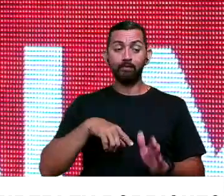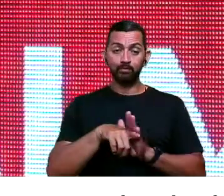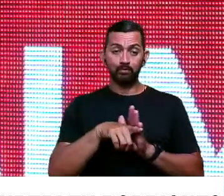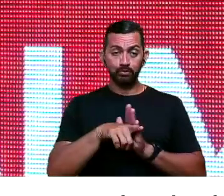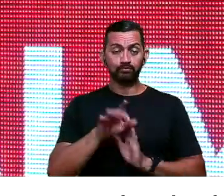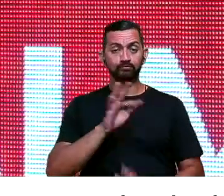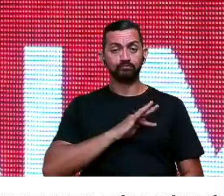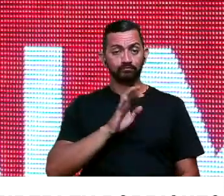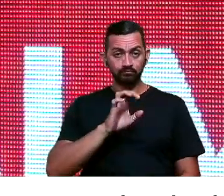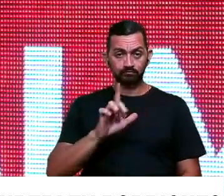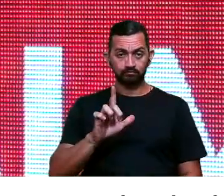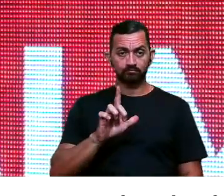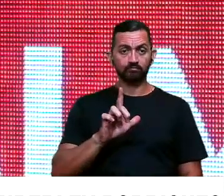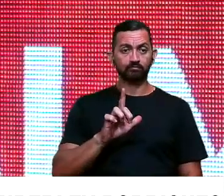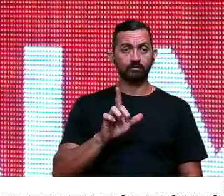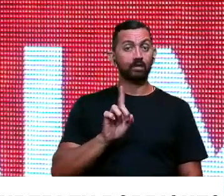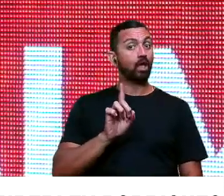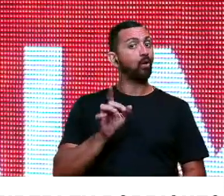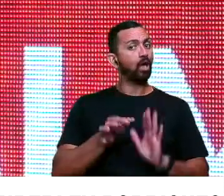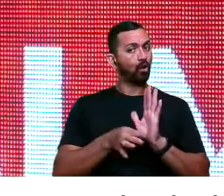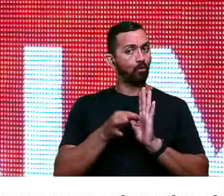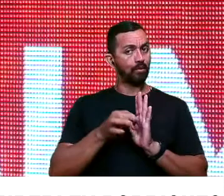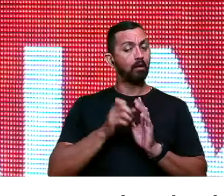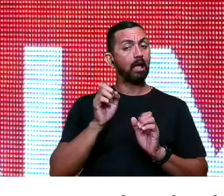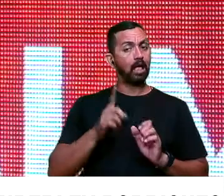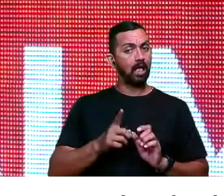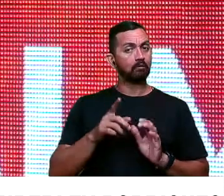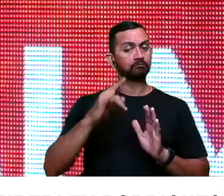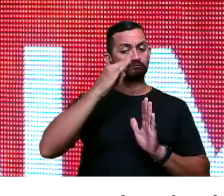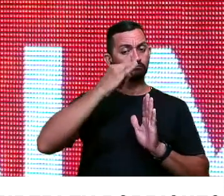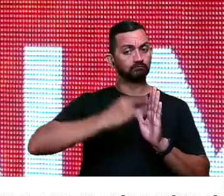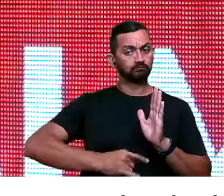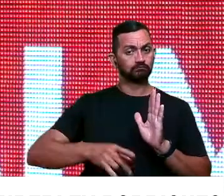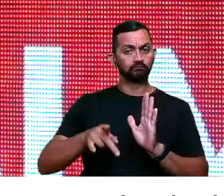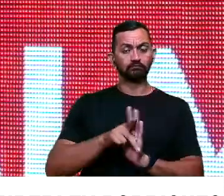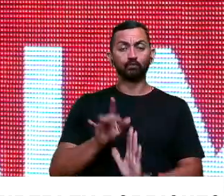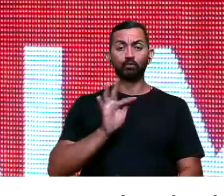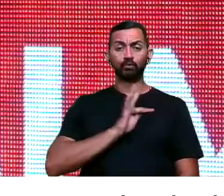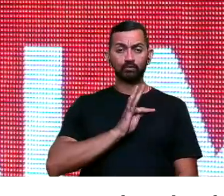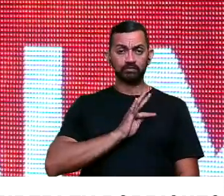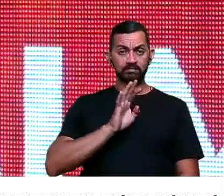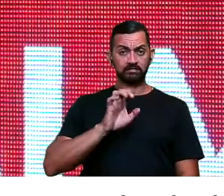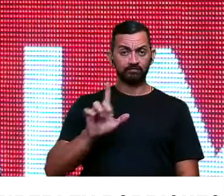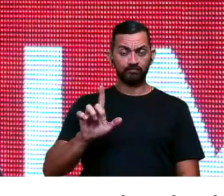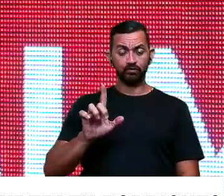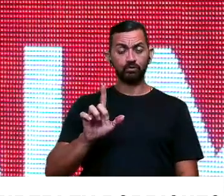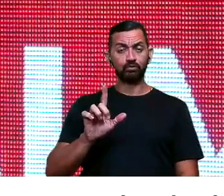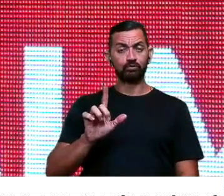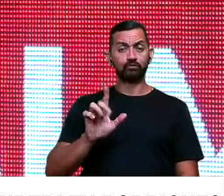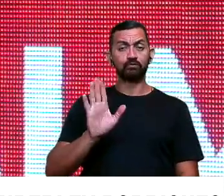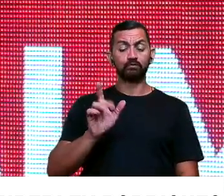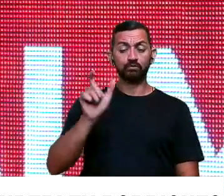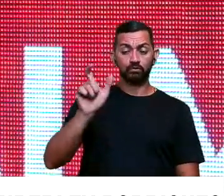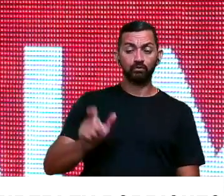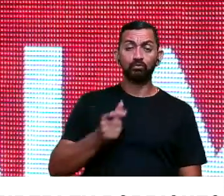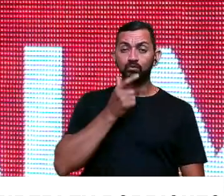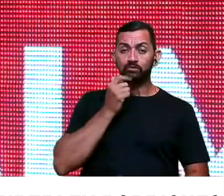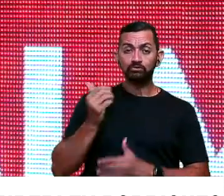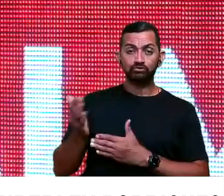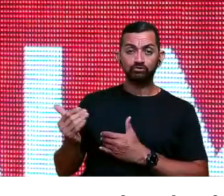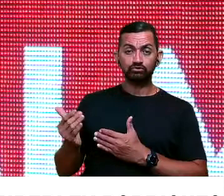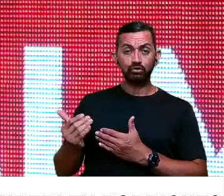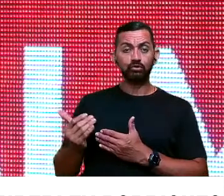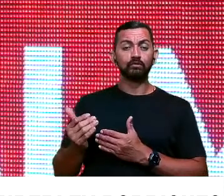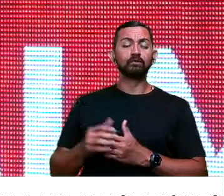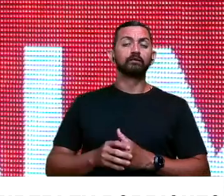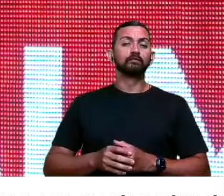da apuração da Polícia Civil, aqui não é opinião, e sim a versão da Polícia Civil a respeito do assunto. Sobre o adolescente